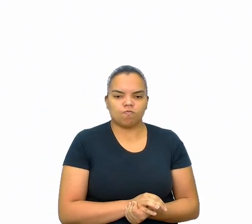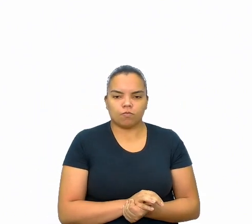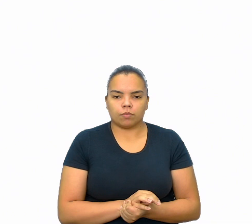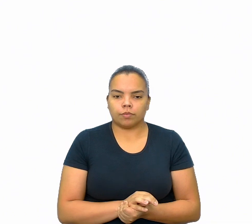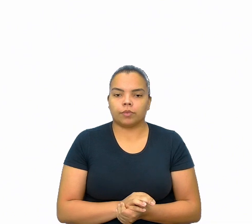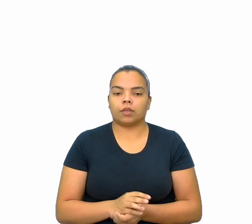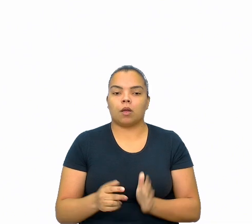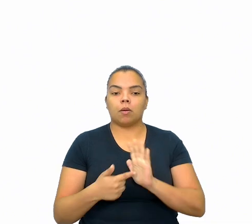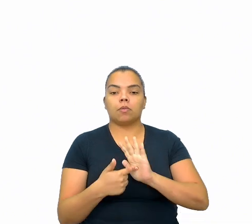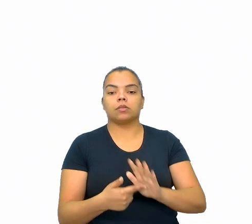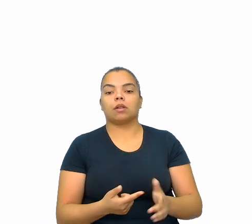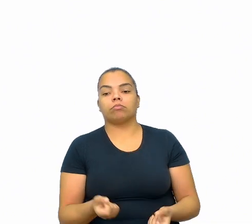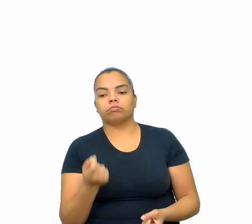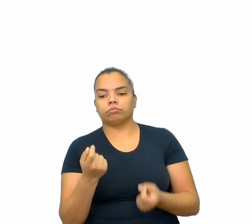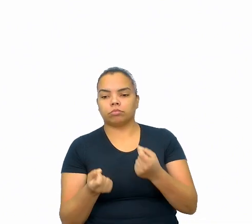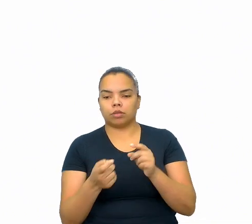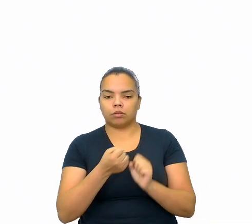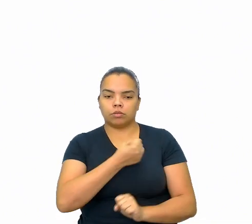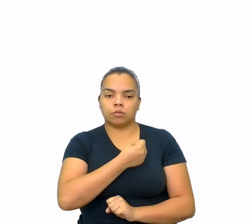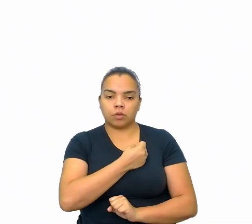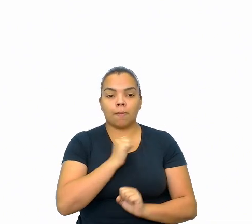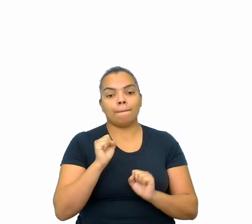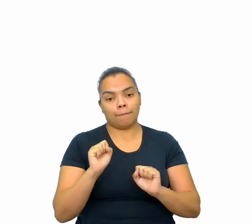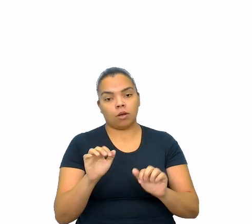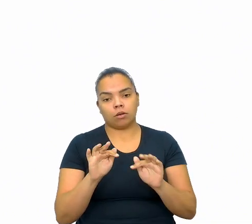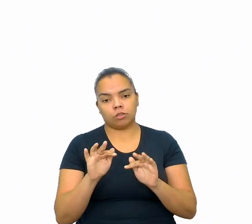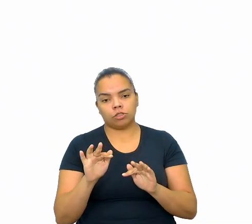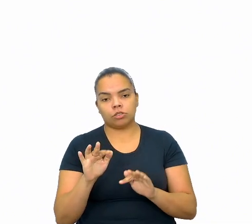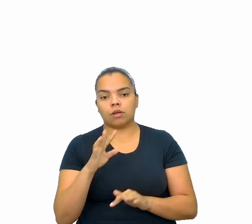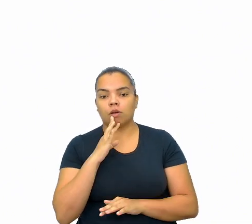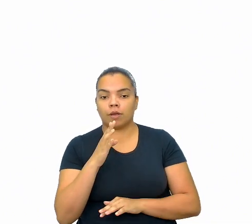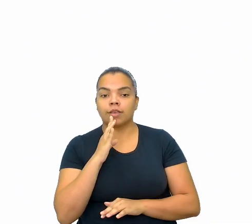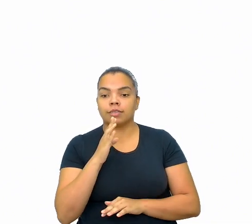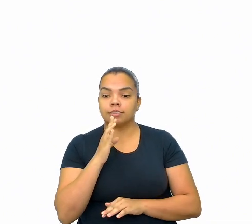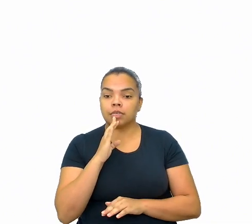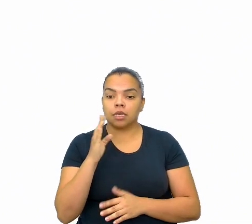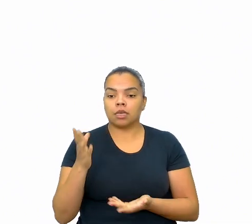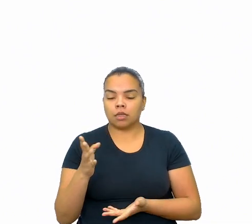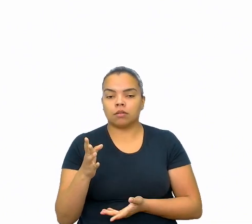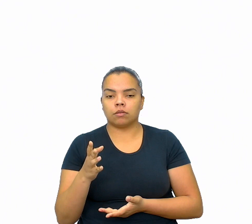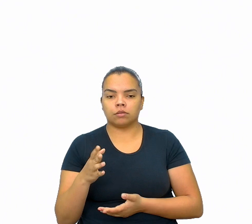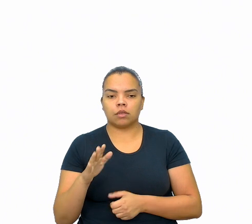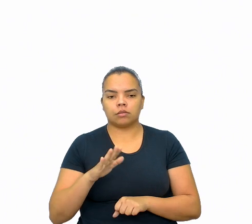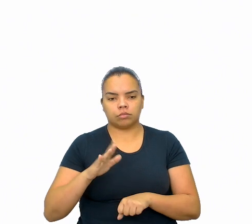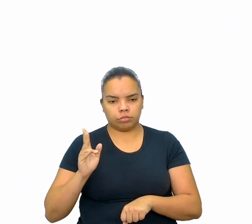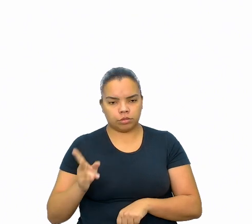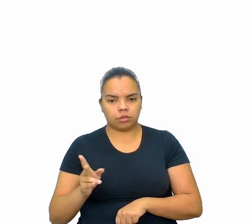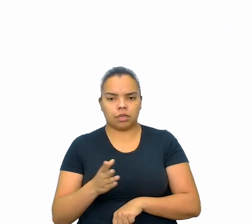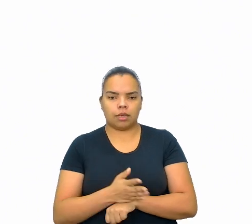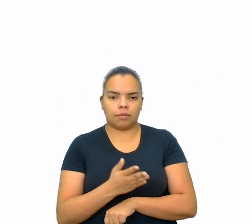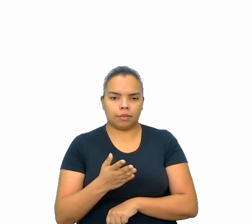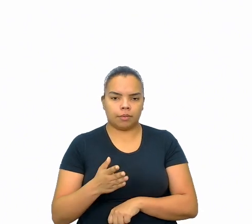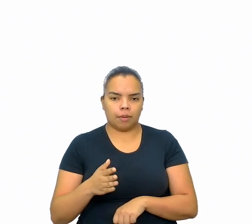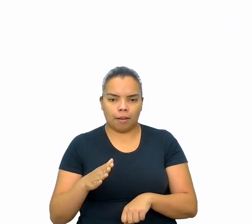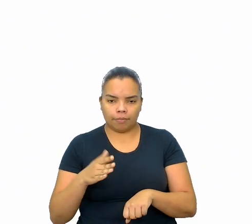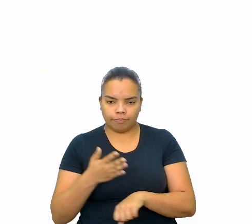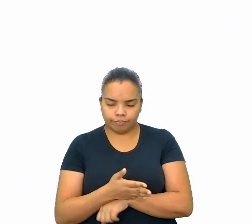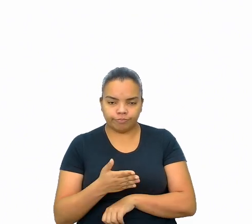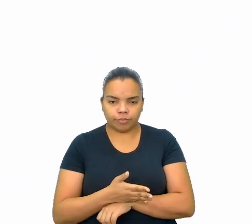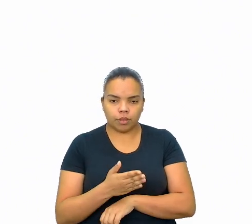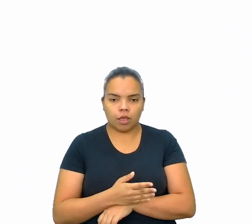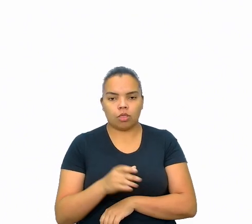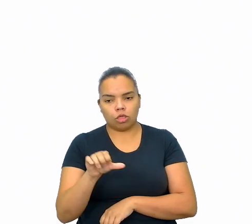alguns números que podem ser familiares ou frequentes, né, para as crianças. Então, o 9 ou o 7,